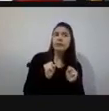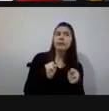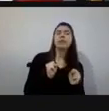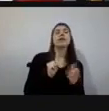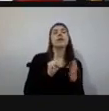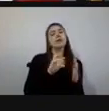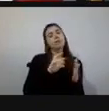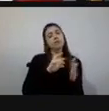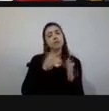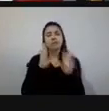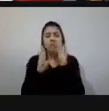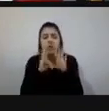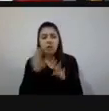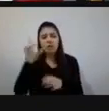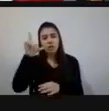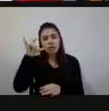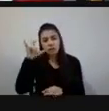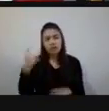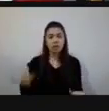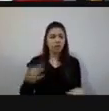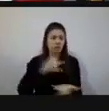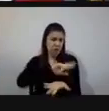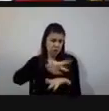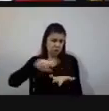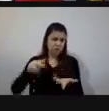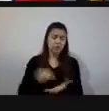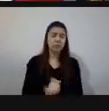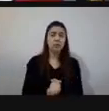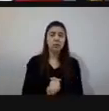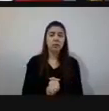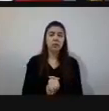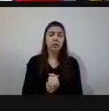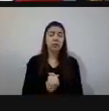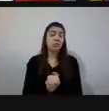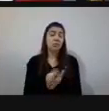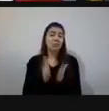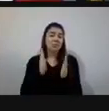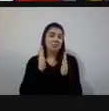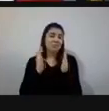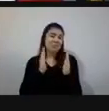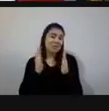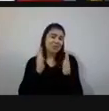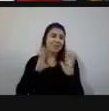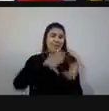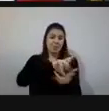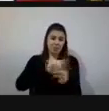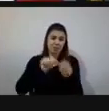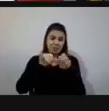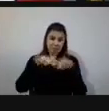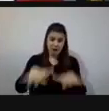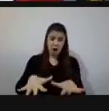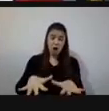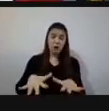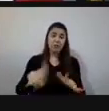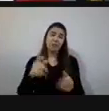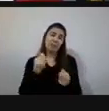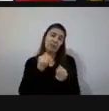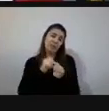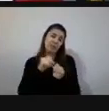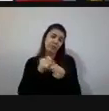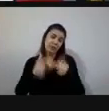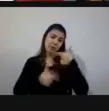nós estamos desde o fim de março atendendo apenas de maneira remota. Não tem muita gente que nos procura todos os dias